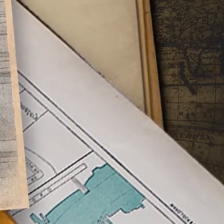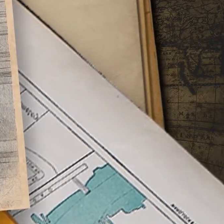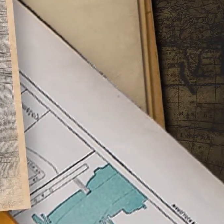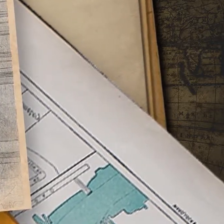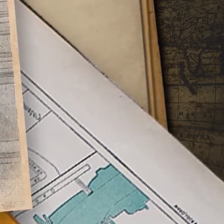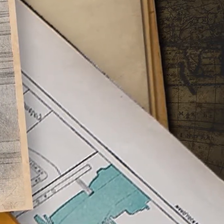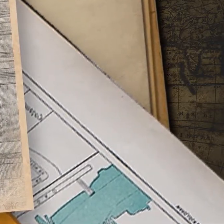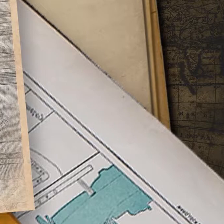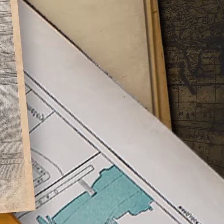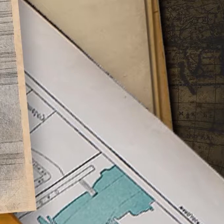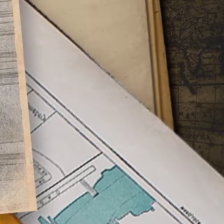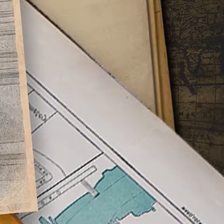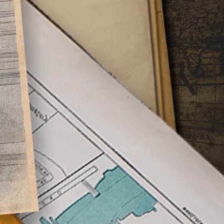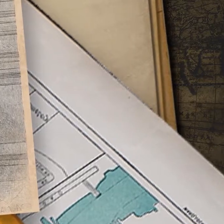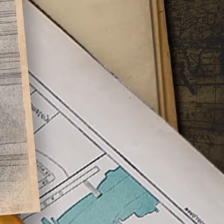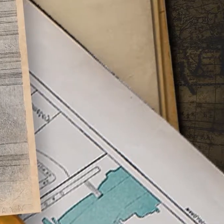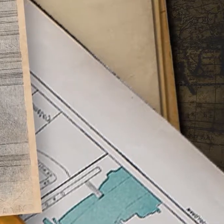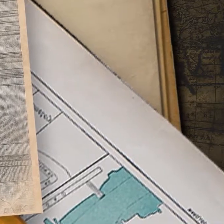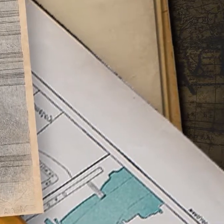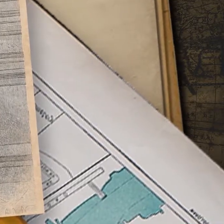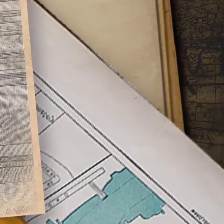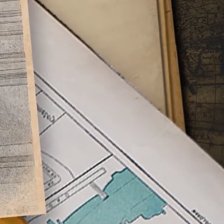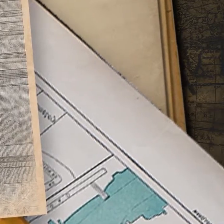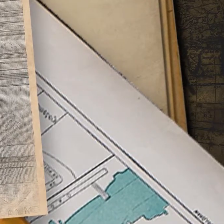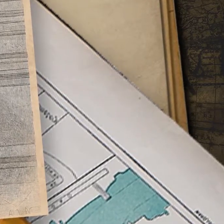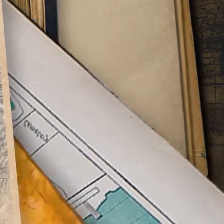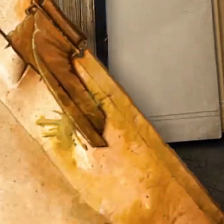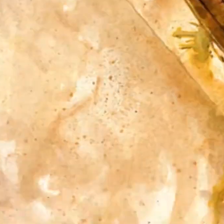cabelos pretos, curtos e arrepiados.